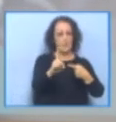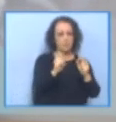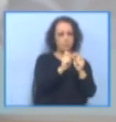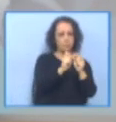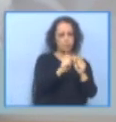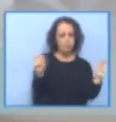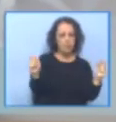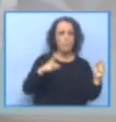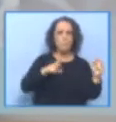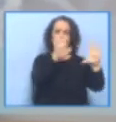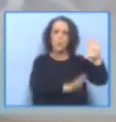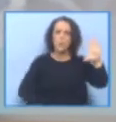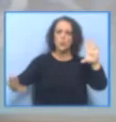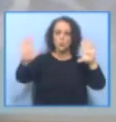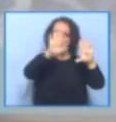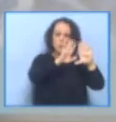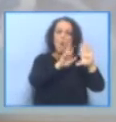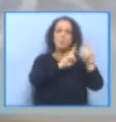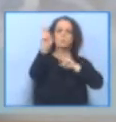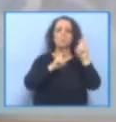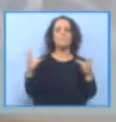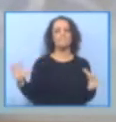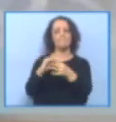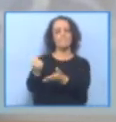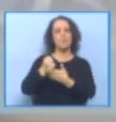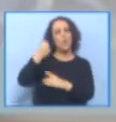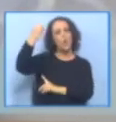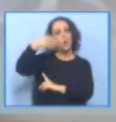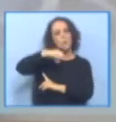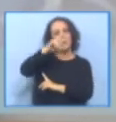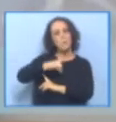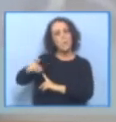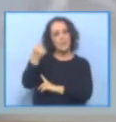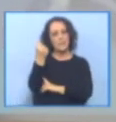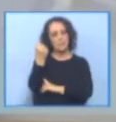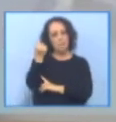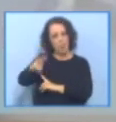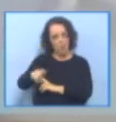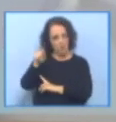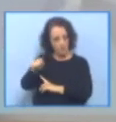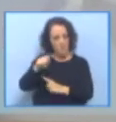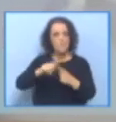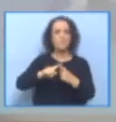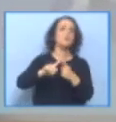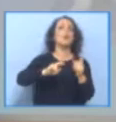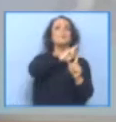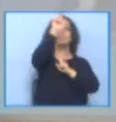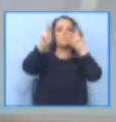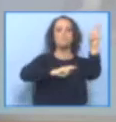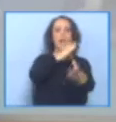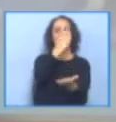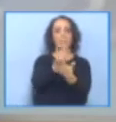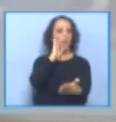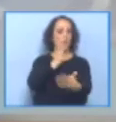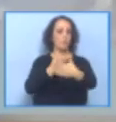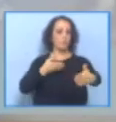vai percorrer Portugal inteiro, também com a Luz da Paz de Belém, até chegar a Aveiro, onde sim se vai realizar um acampamento